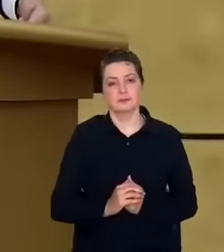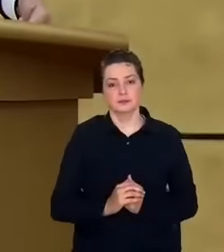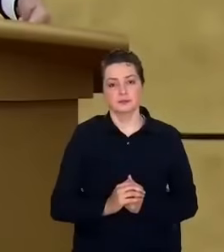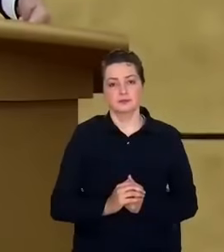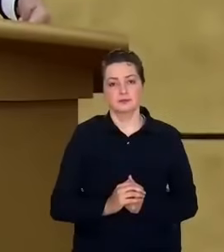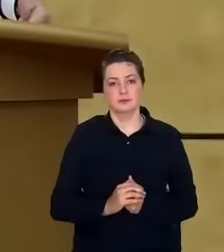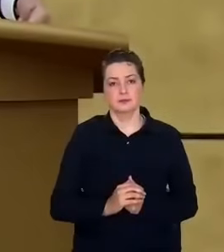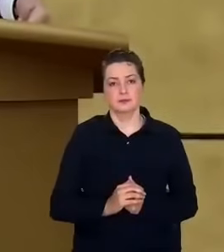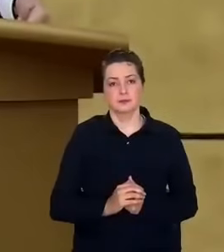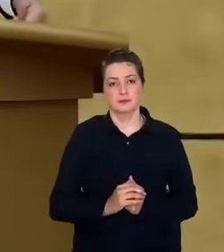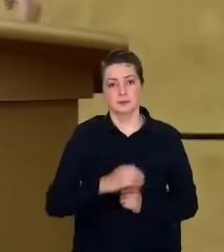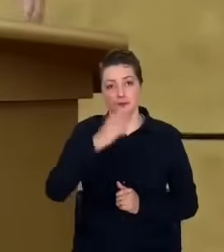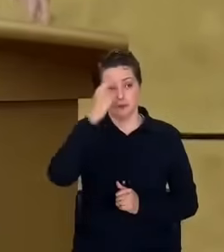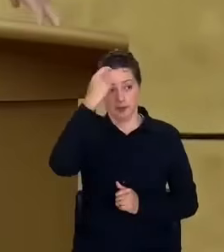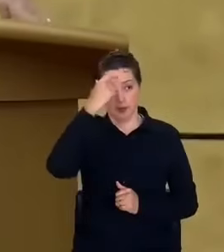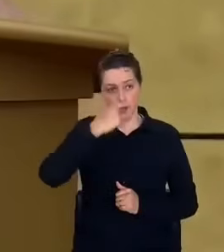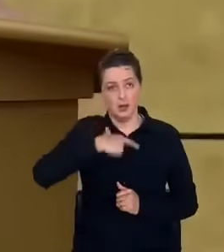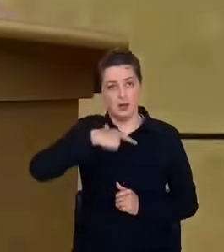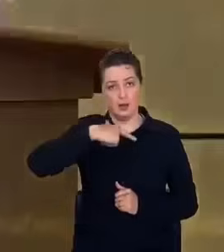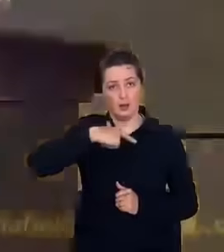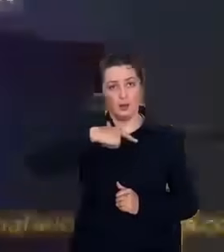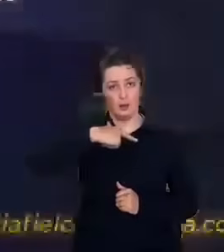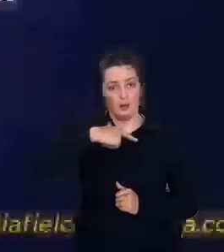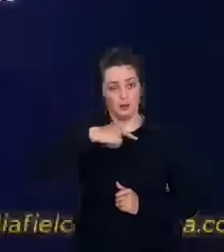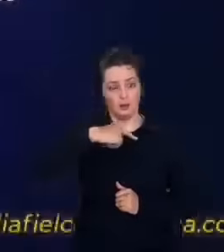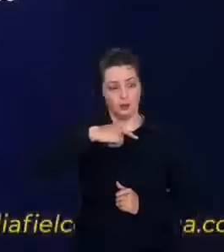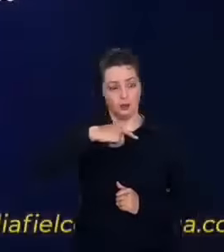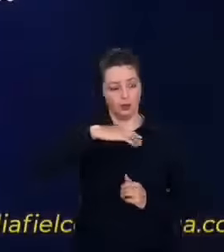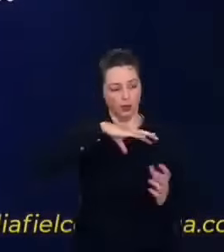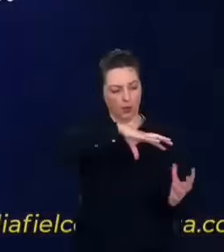eu sou a luz do mundo.